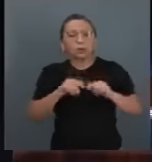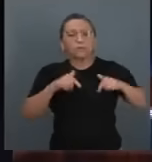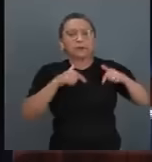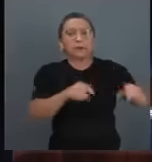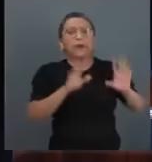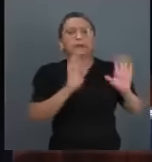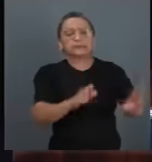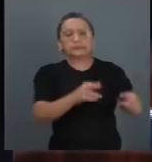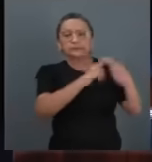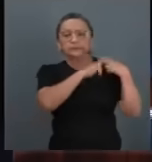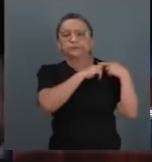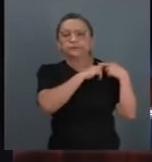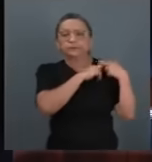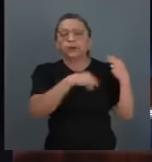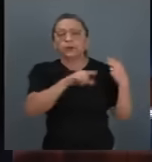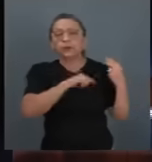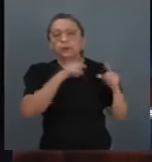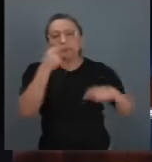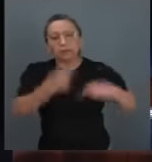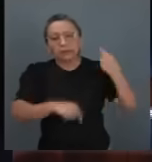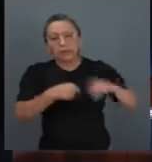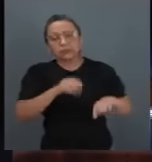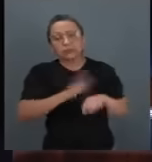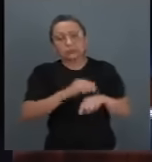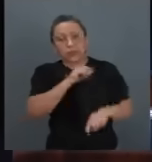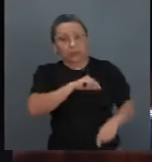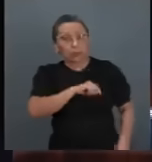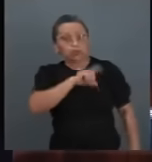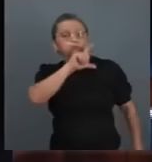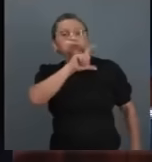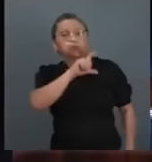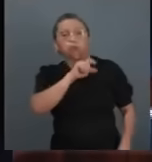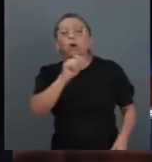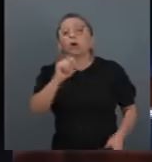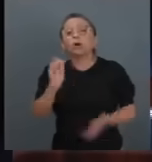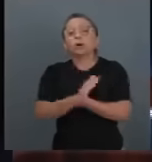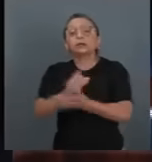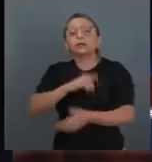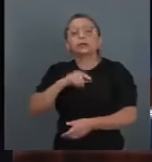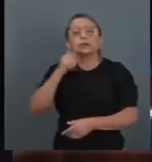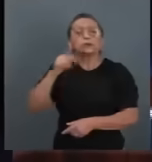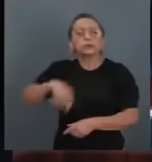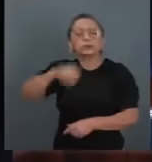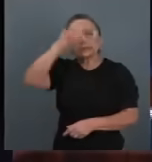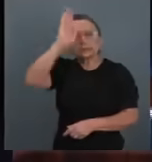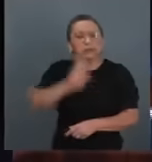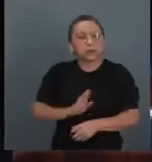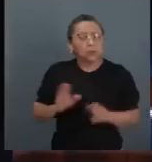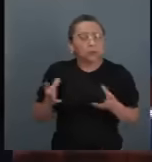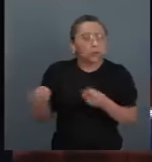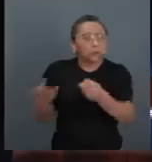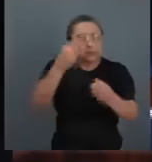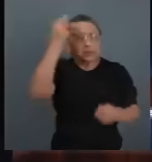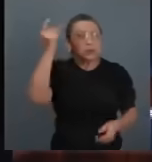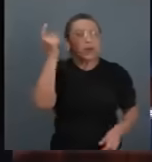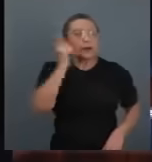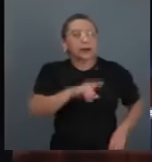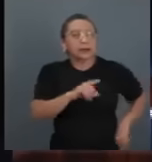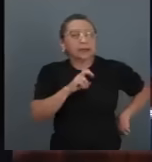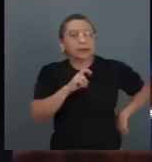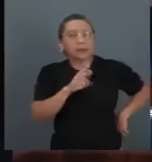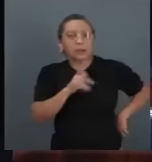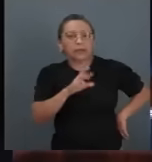forma responsável o debate dos altos salários? Ou alguém tem dúvida que nesse país muita gente ganha não 50